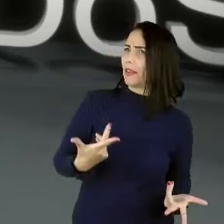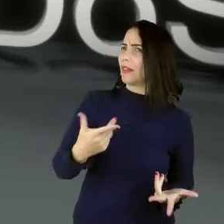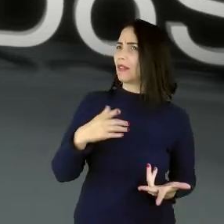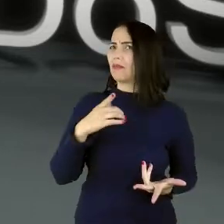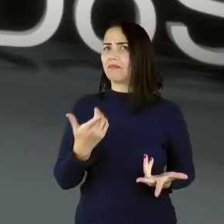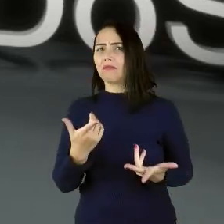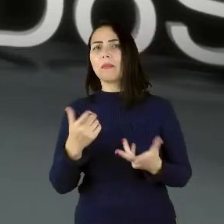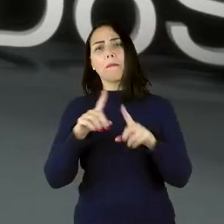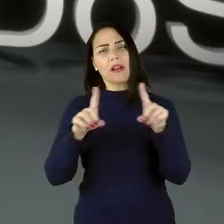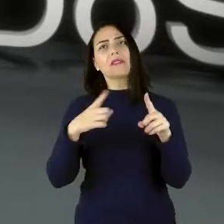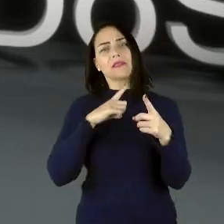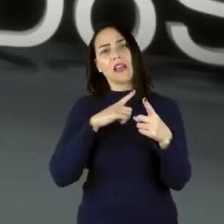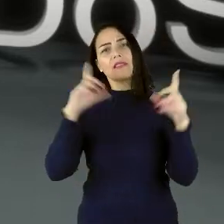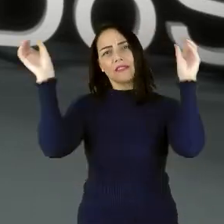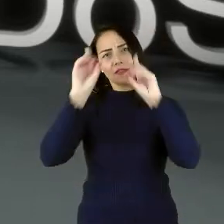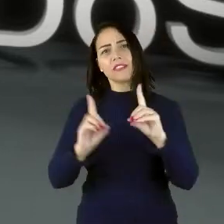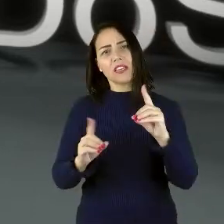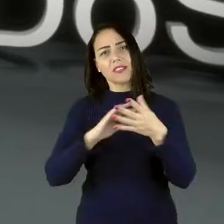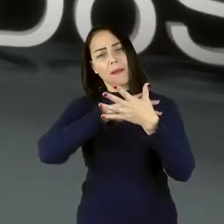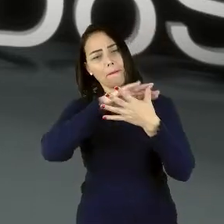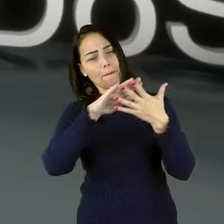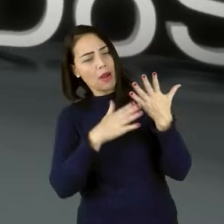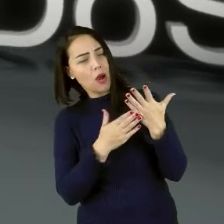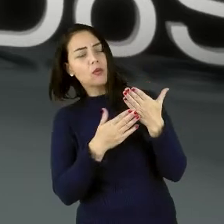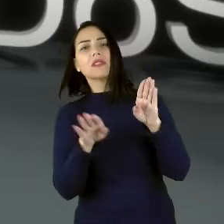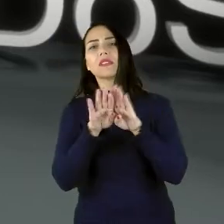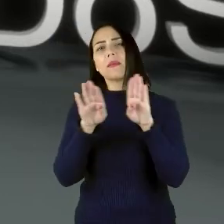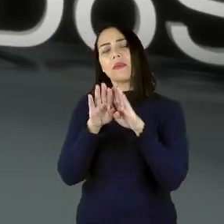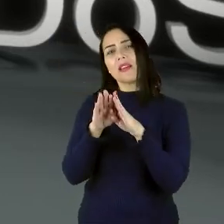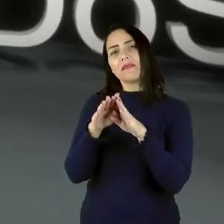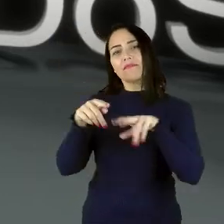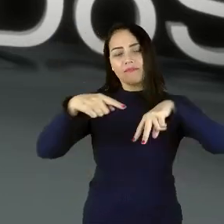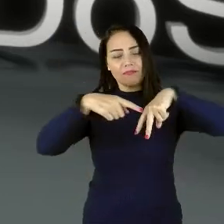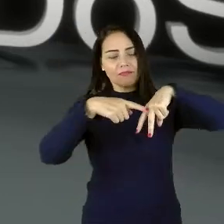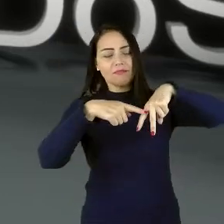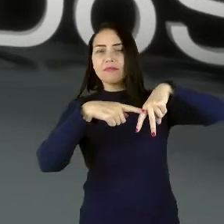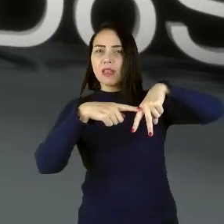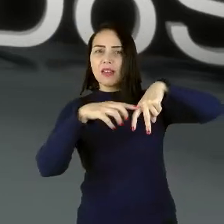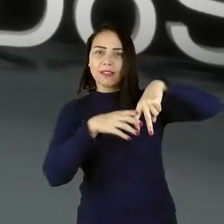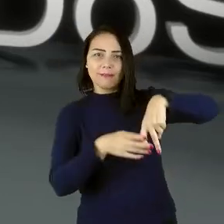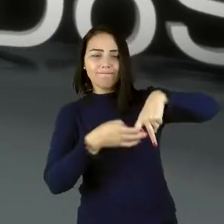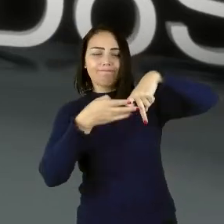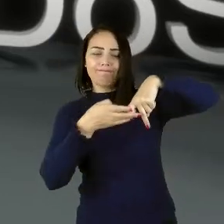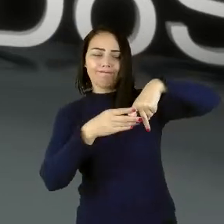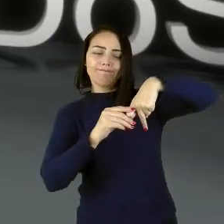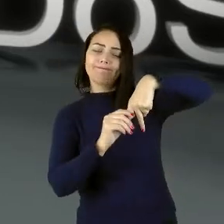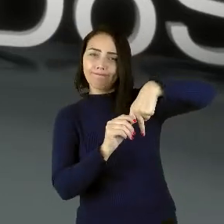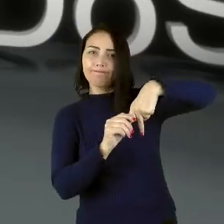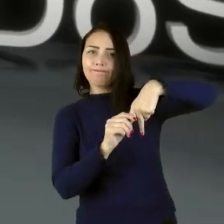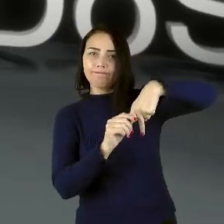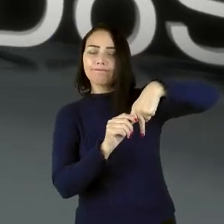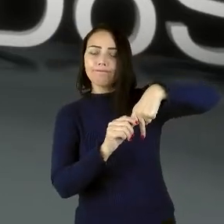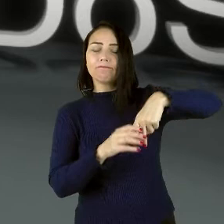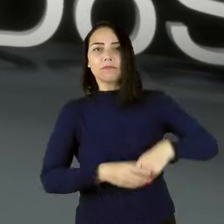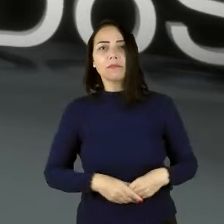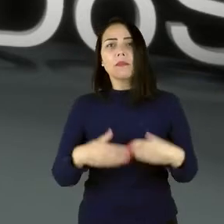provocou deformidades nas mãos e ausência de parte da perna direita. Apesar da síndrome, eu tive uma